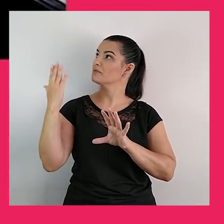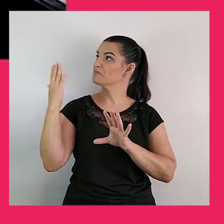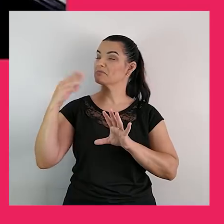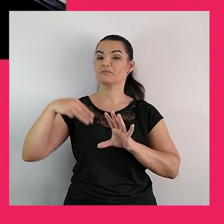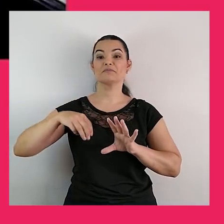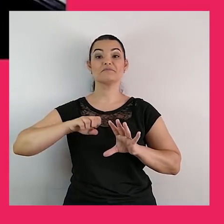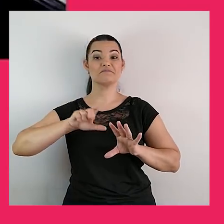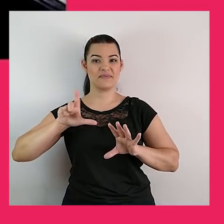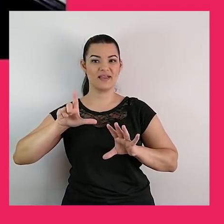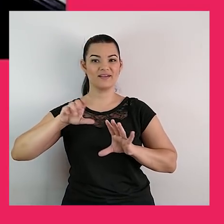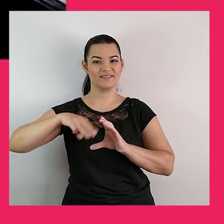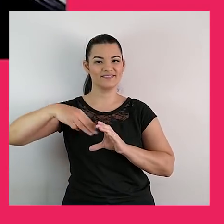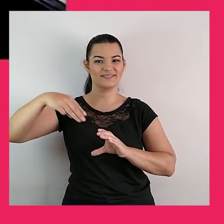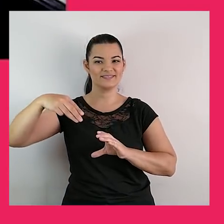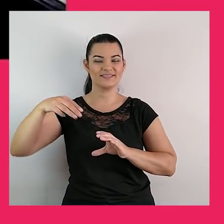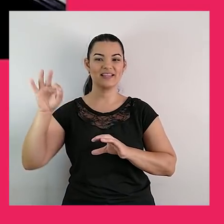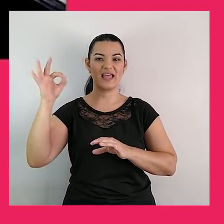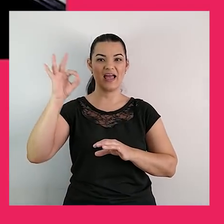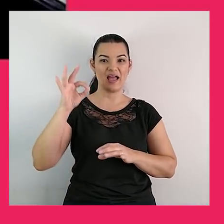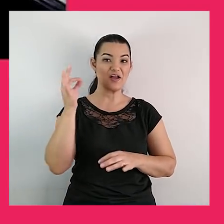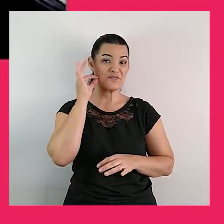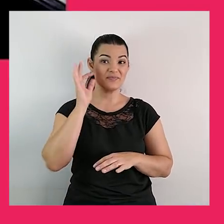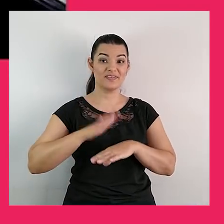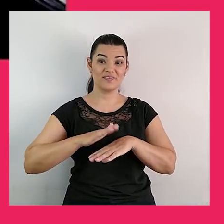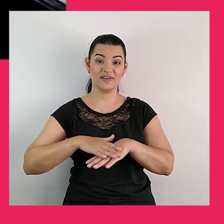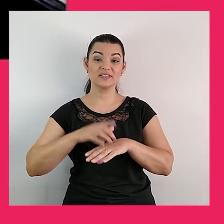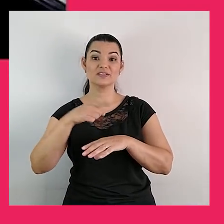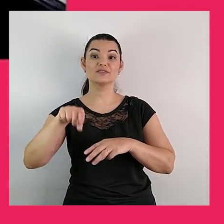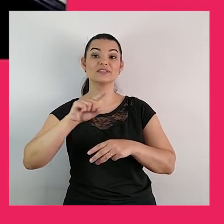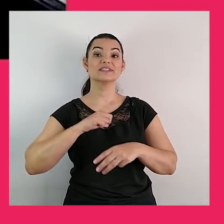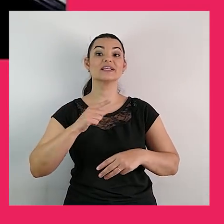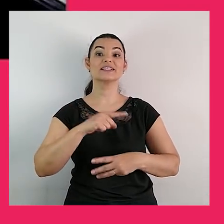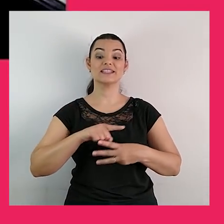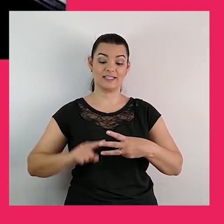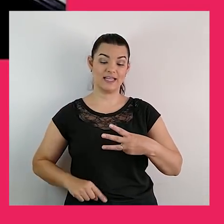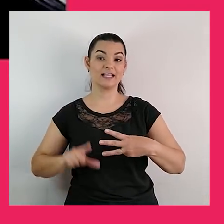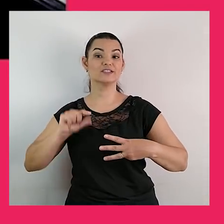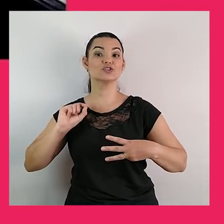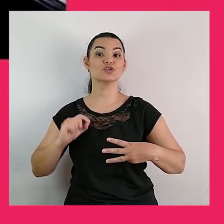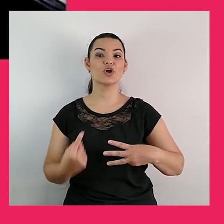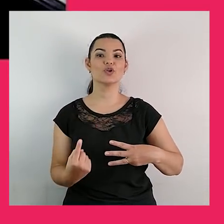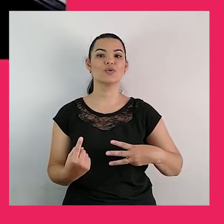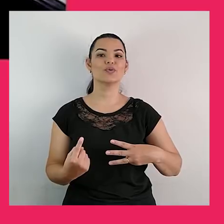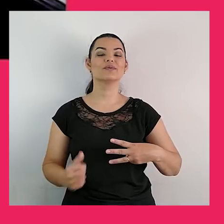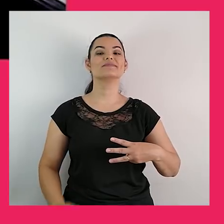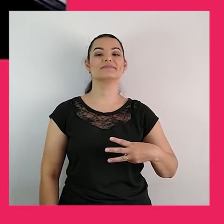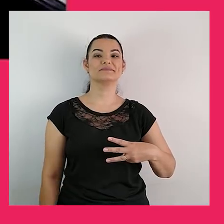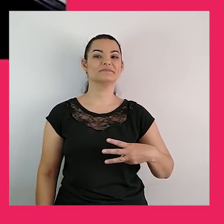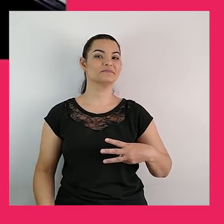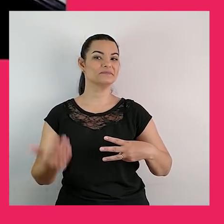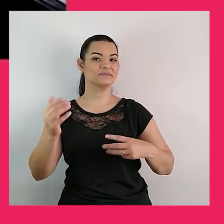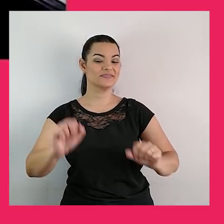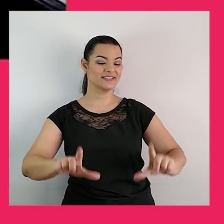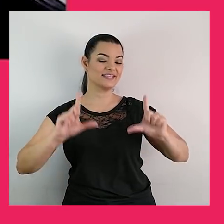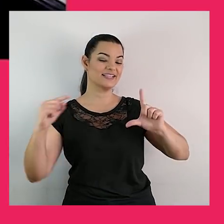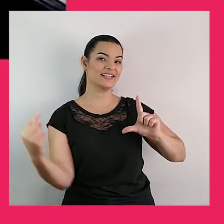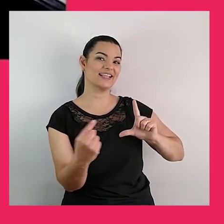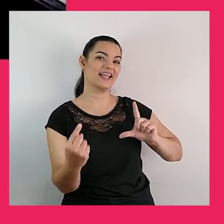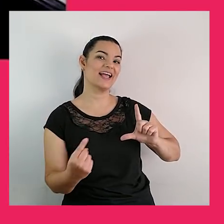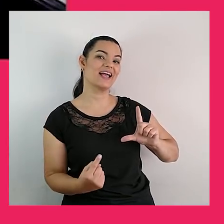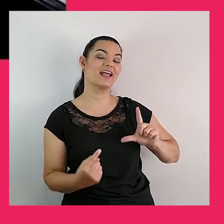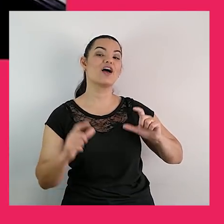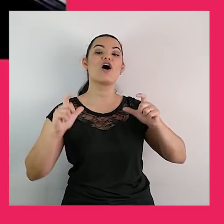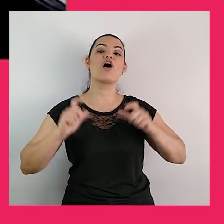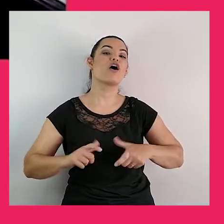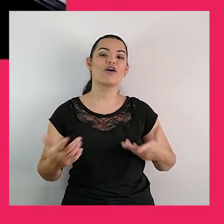pelas abelhas. Vocês têm três alternativas. Coloca o dedinho na tela. Vamos procurar onde